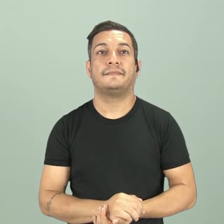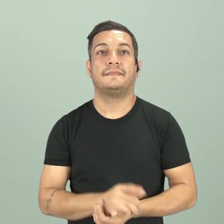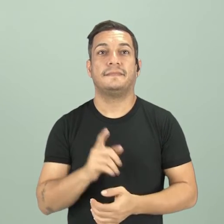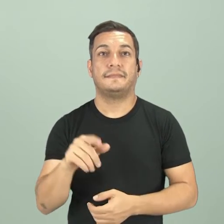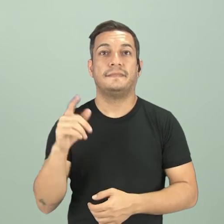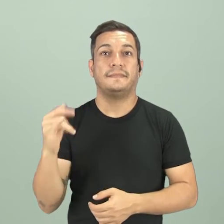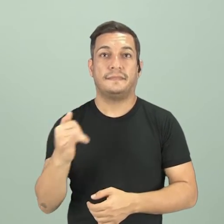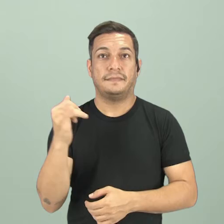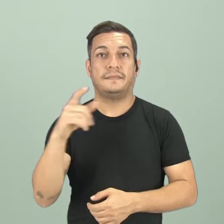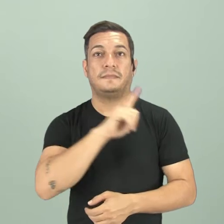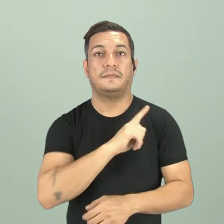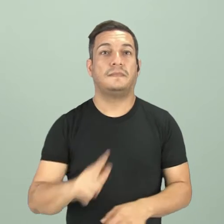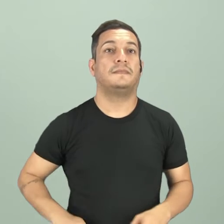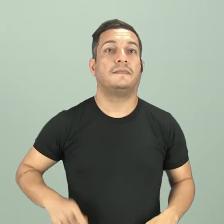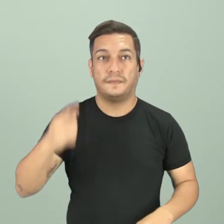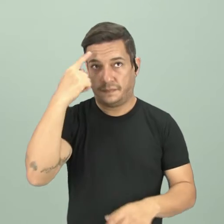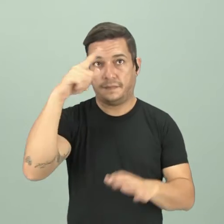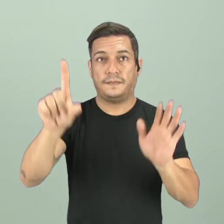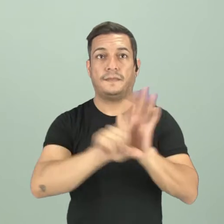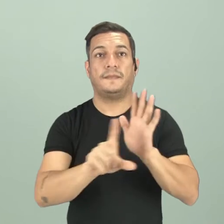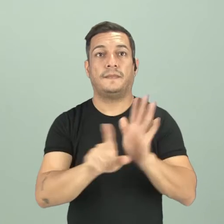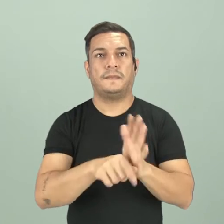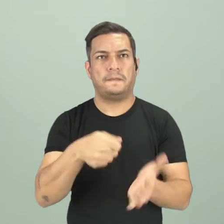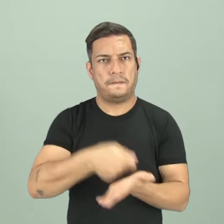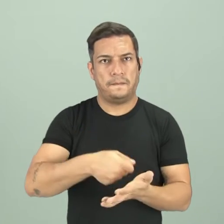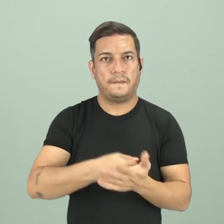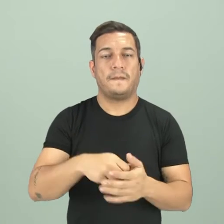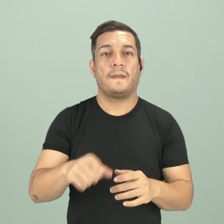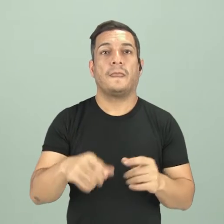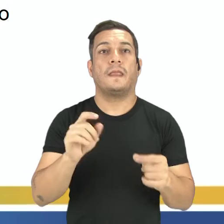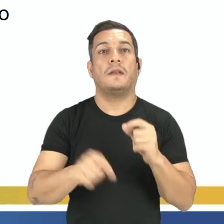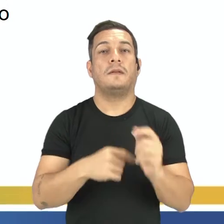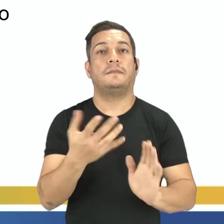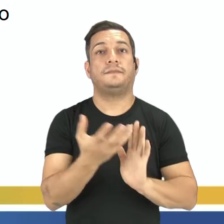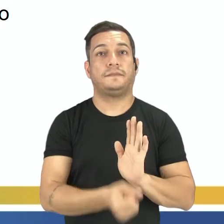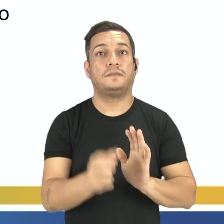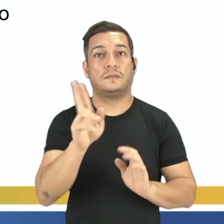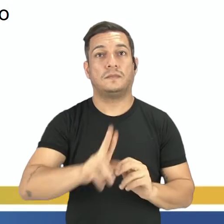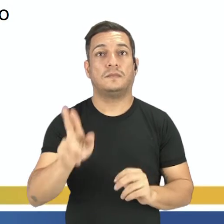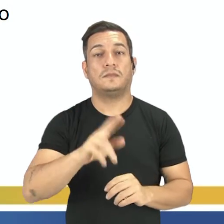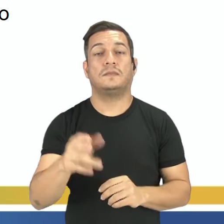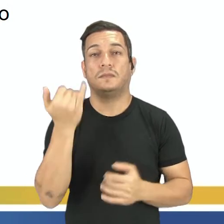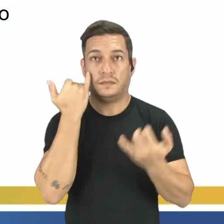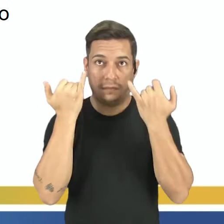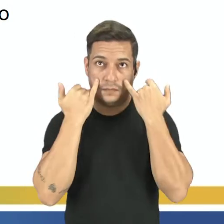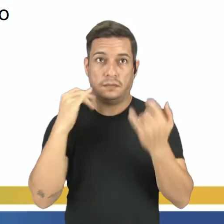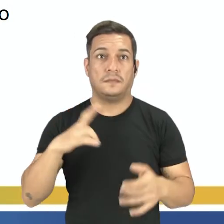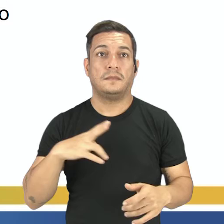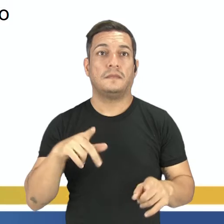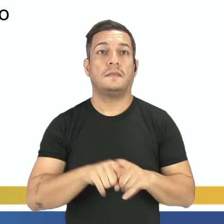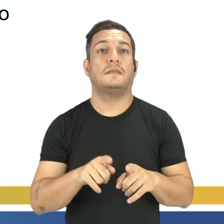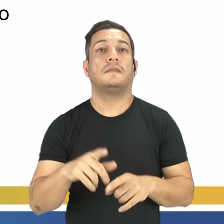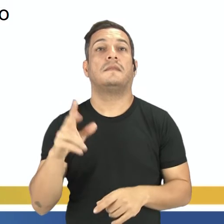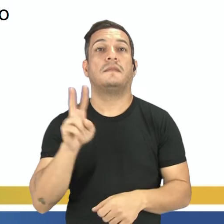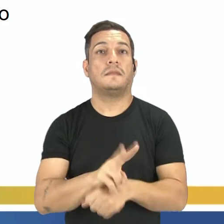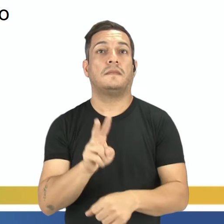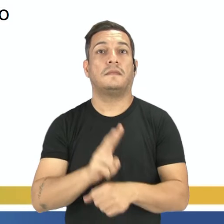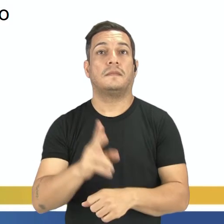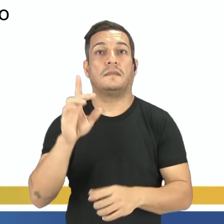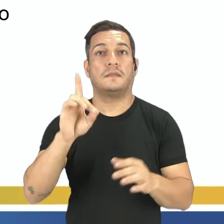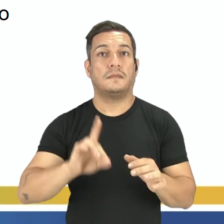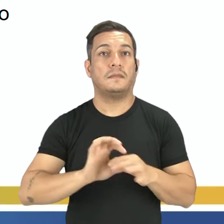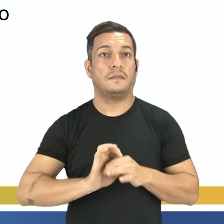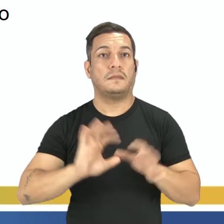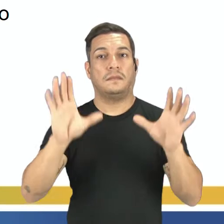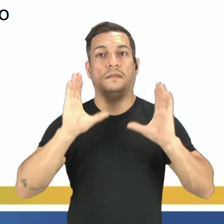é necessário que o governo crie leis rigorosas que regulamentem o uso de dados privados, fazendo assim a proteção do direito do